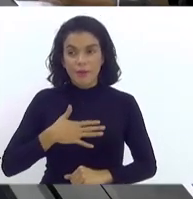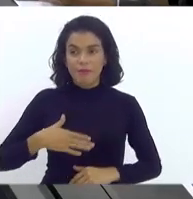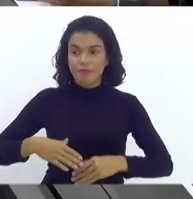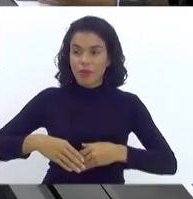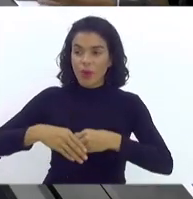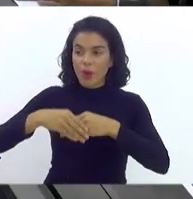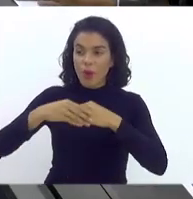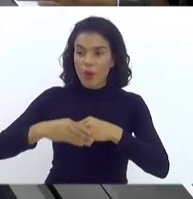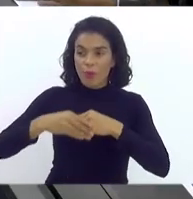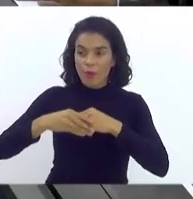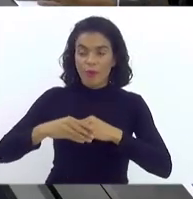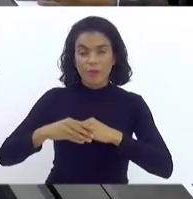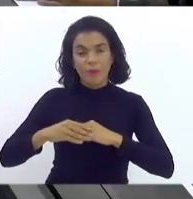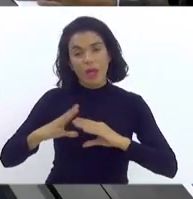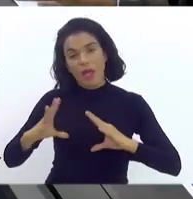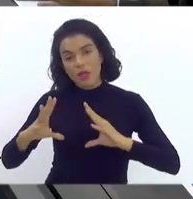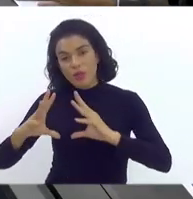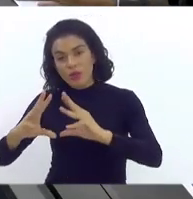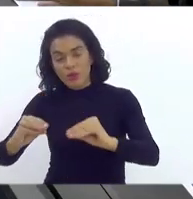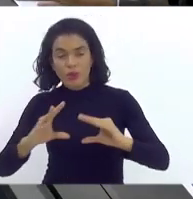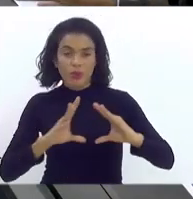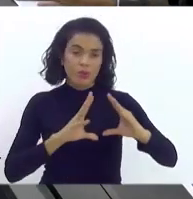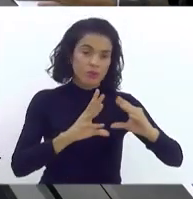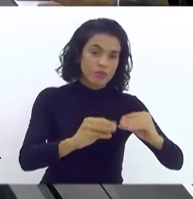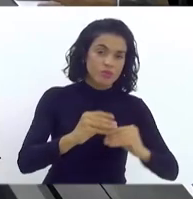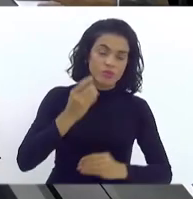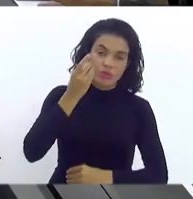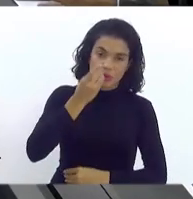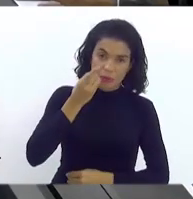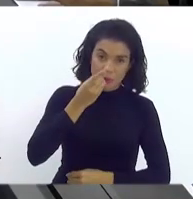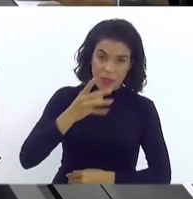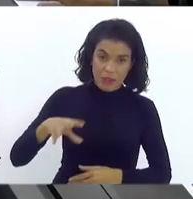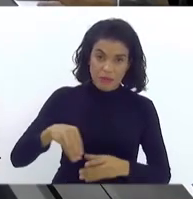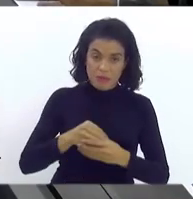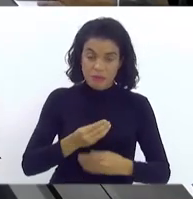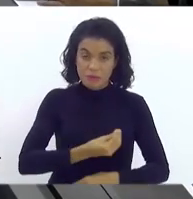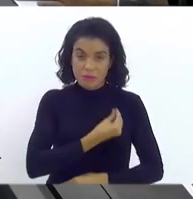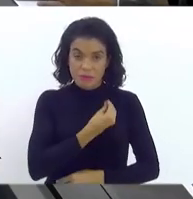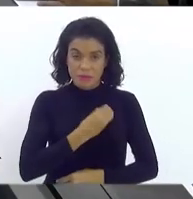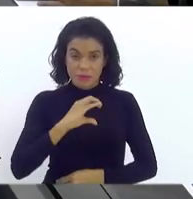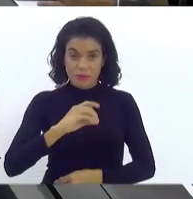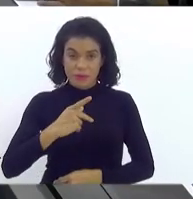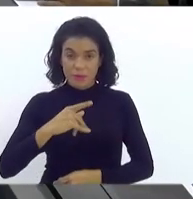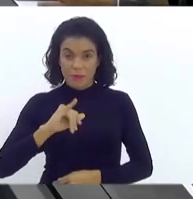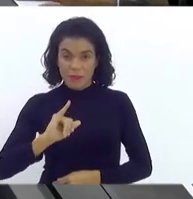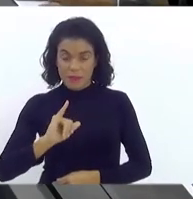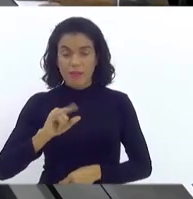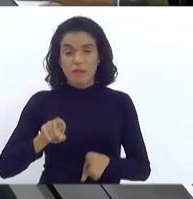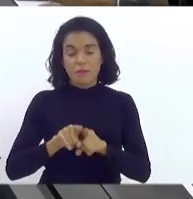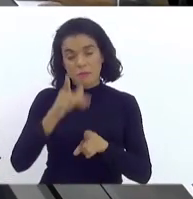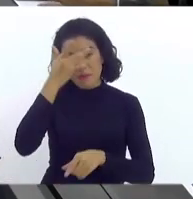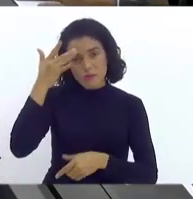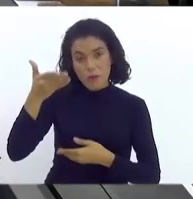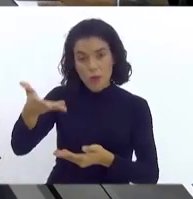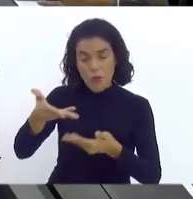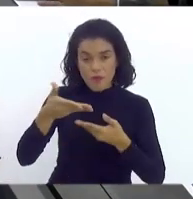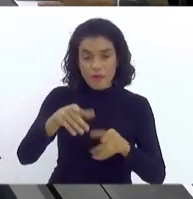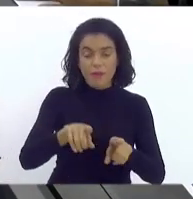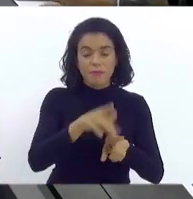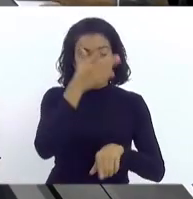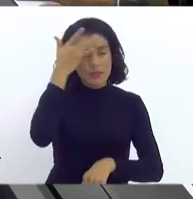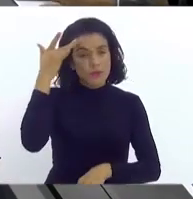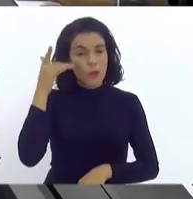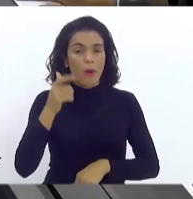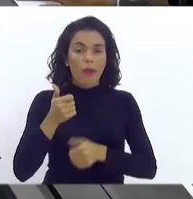cumprimentar todos os deputados desta casa que faz parte dessa CPI, a todos os convidados que aqui se encontram, a todos que acompanham através da